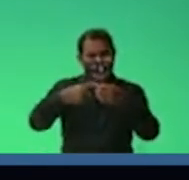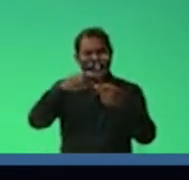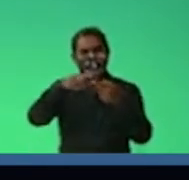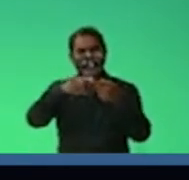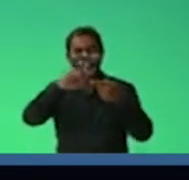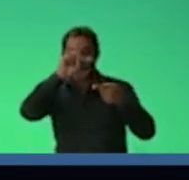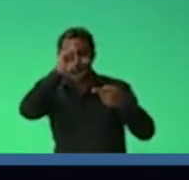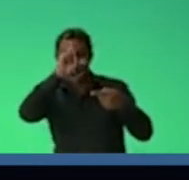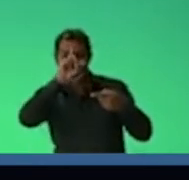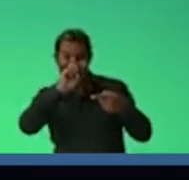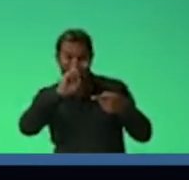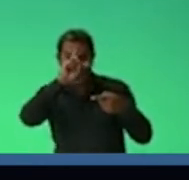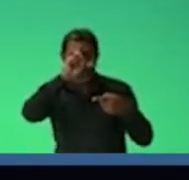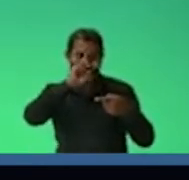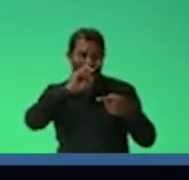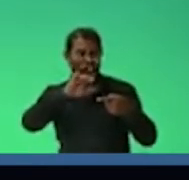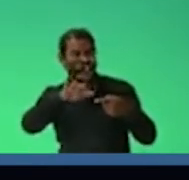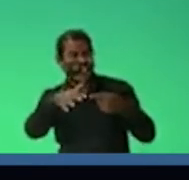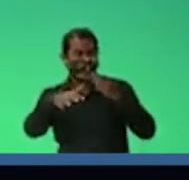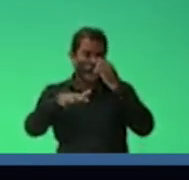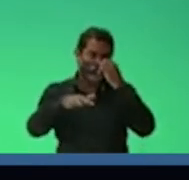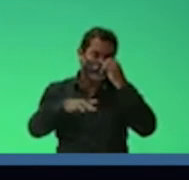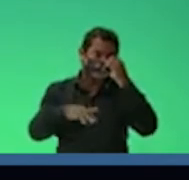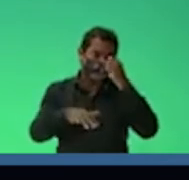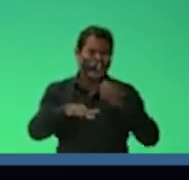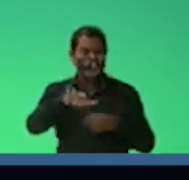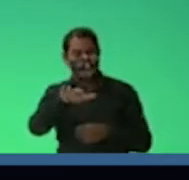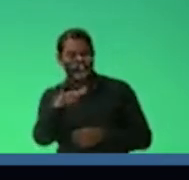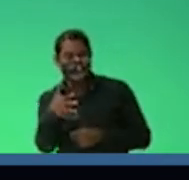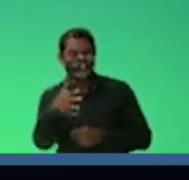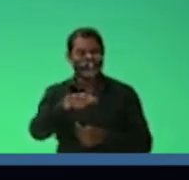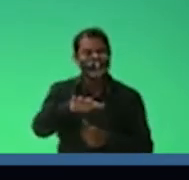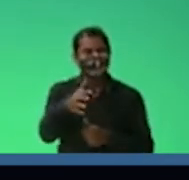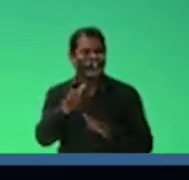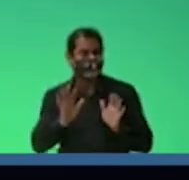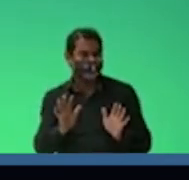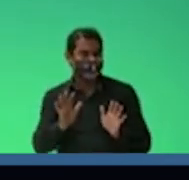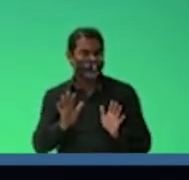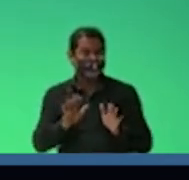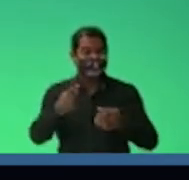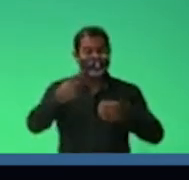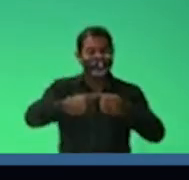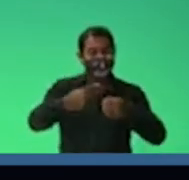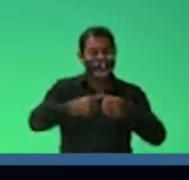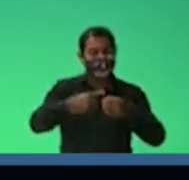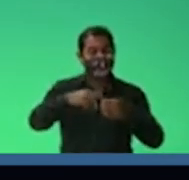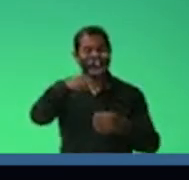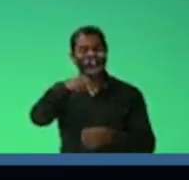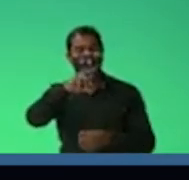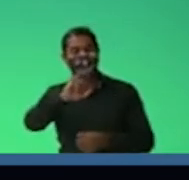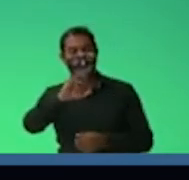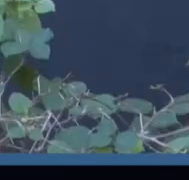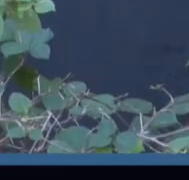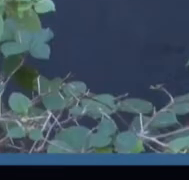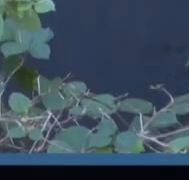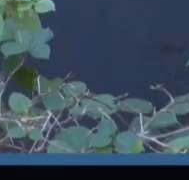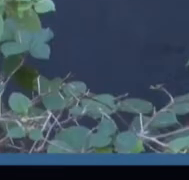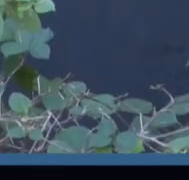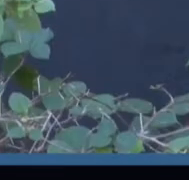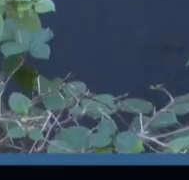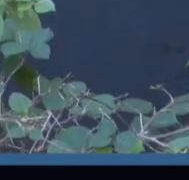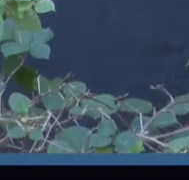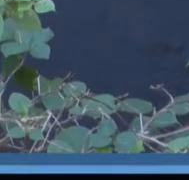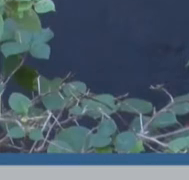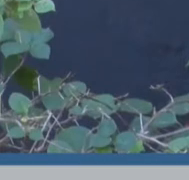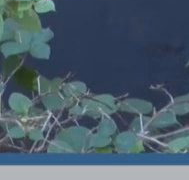em amarelo, considerado uma situação tolerável, que é o município de Nioaque.